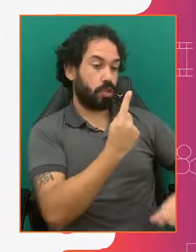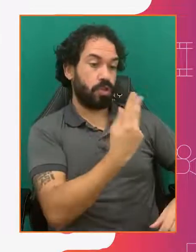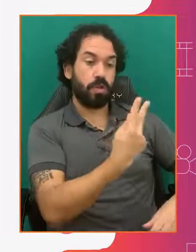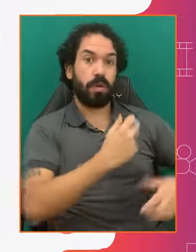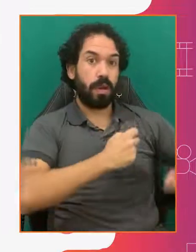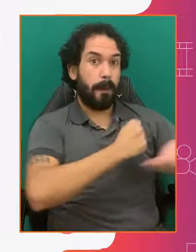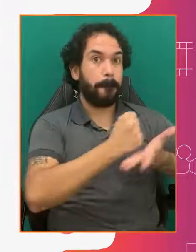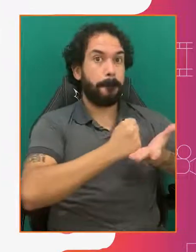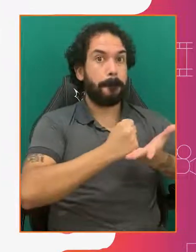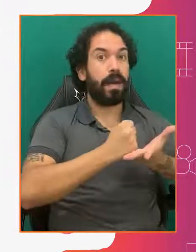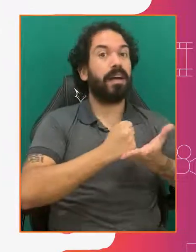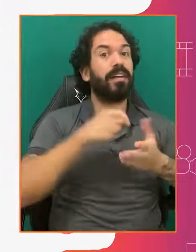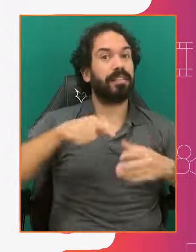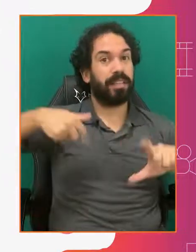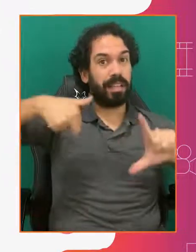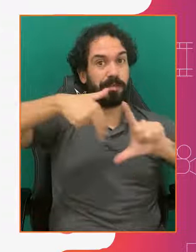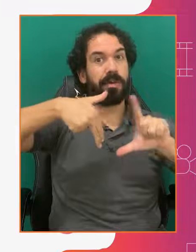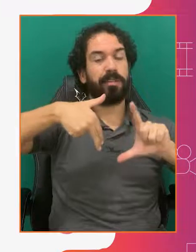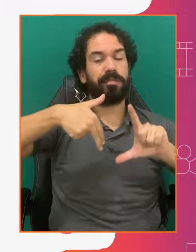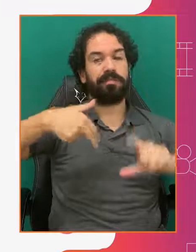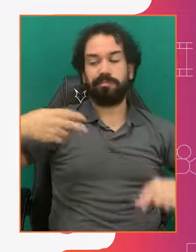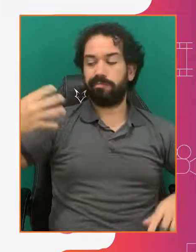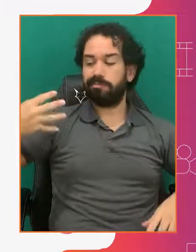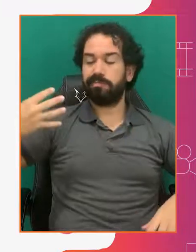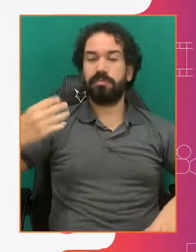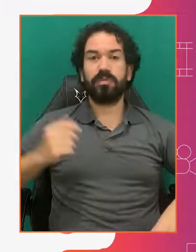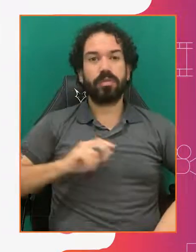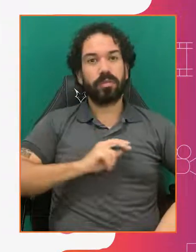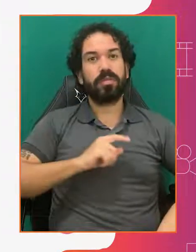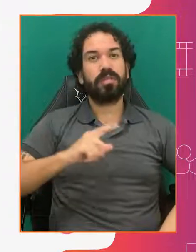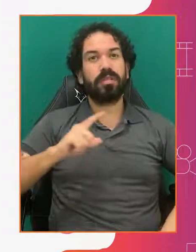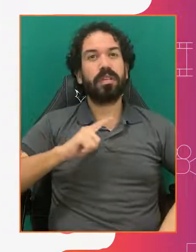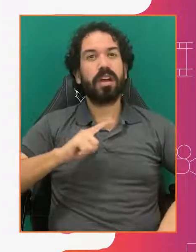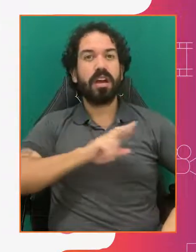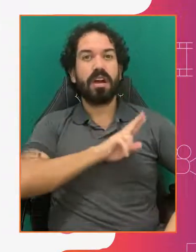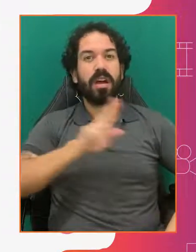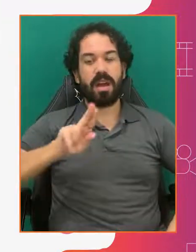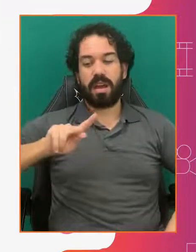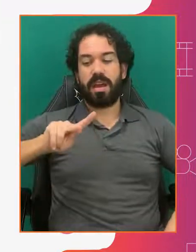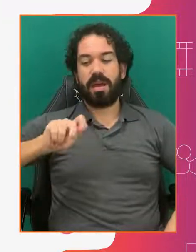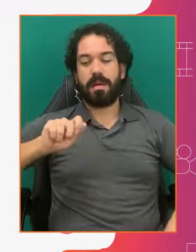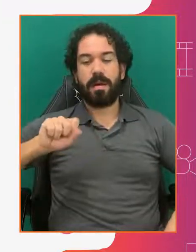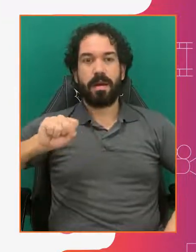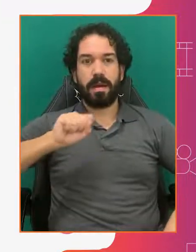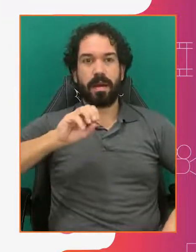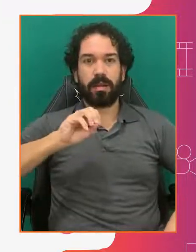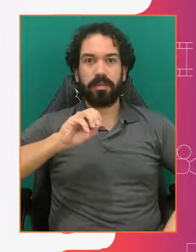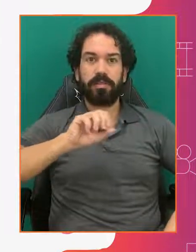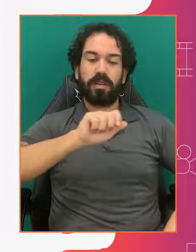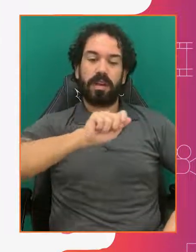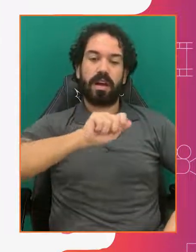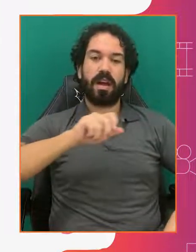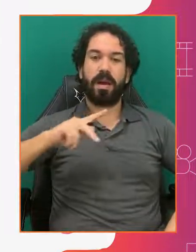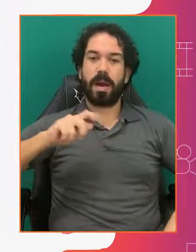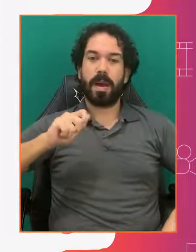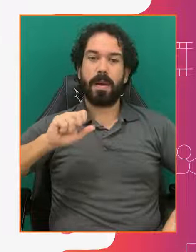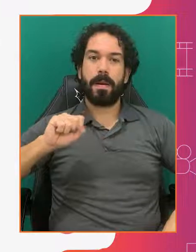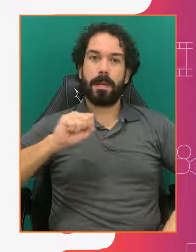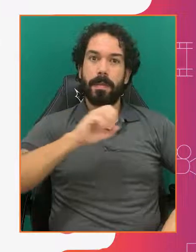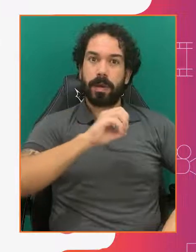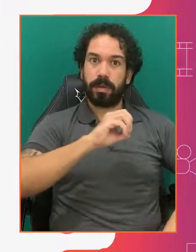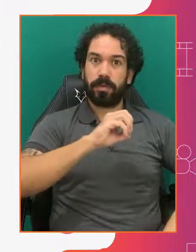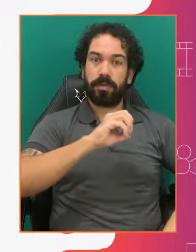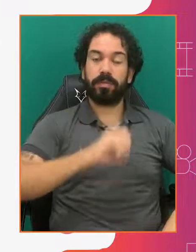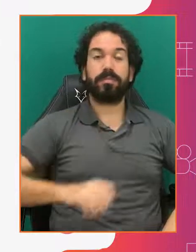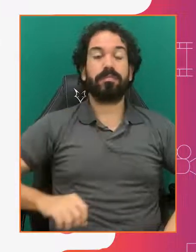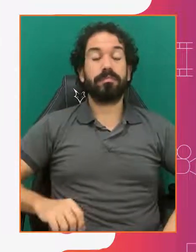princípios fundamentais da animação, que é o princípio conhecido como Straight Ahead Action and Pose to